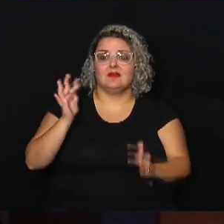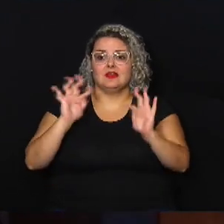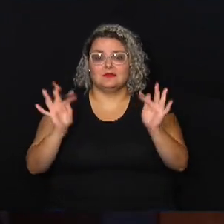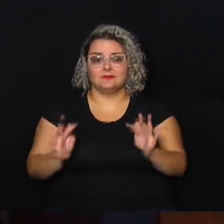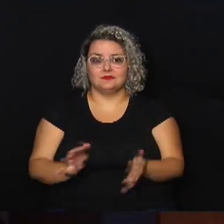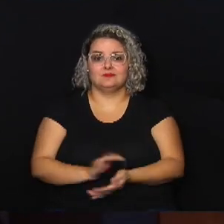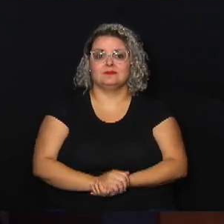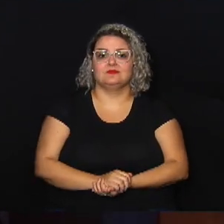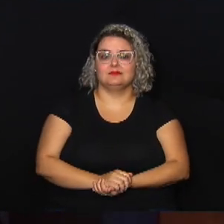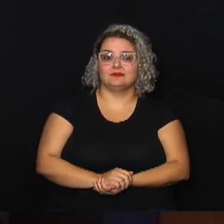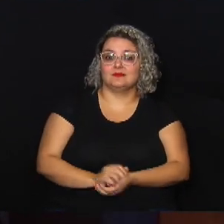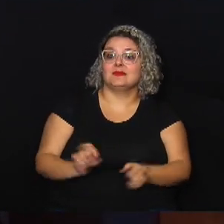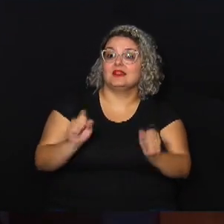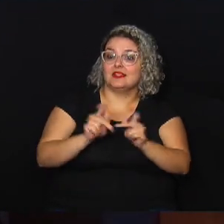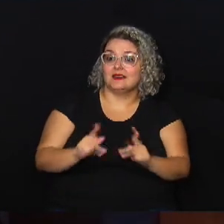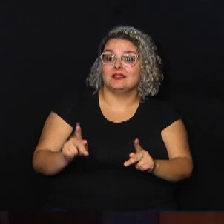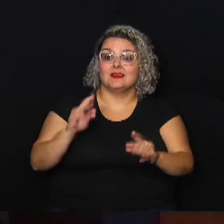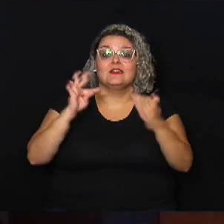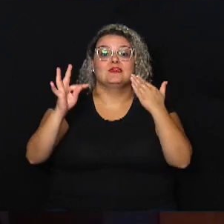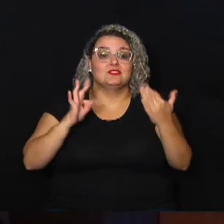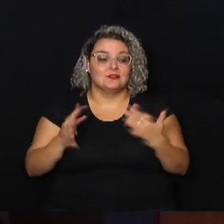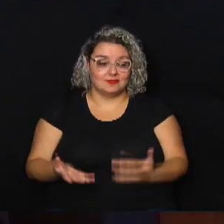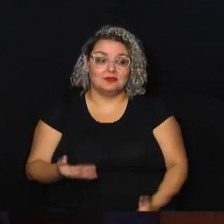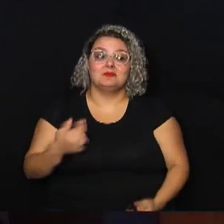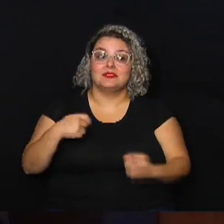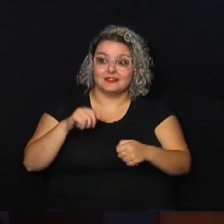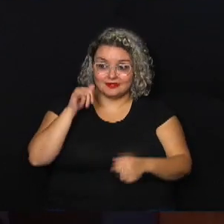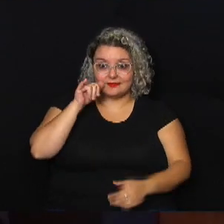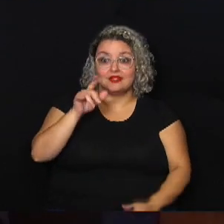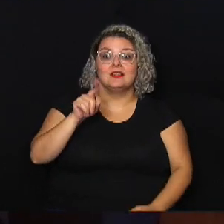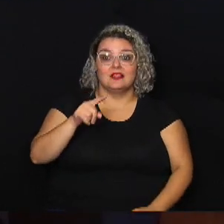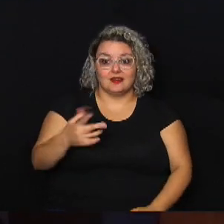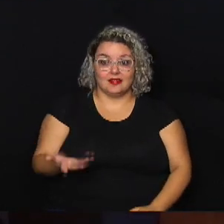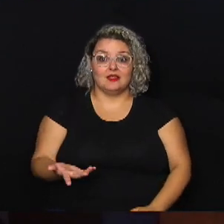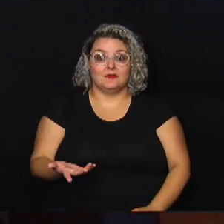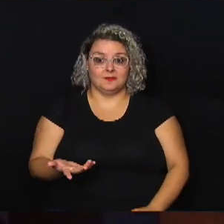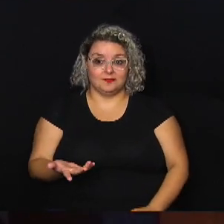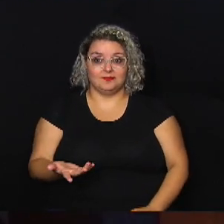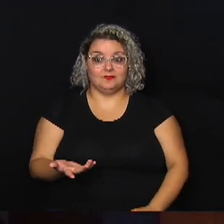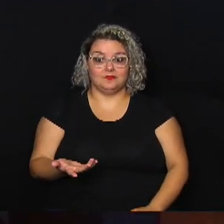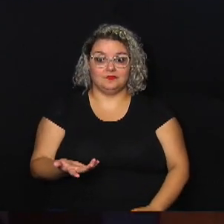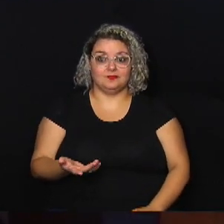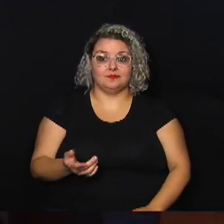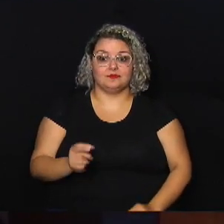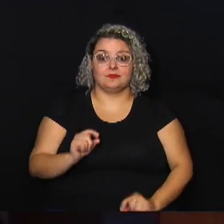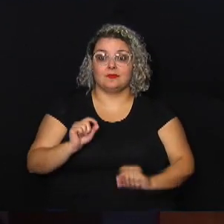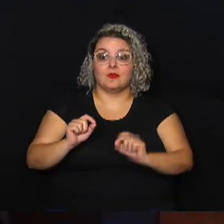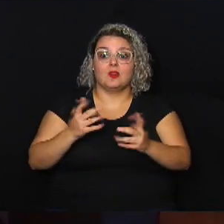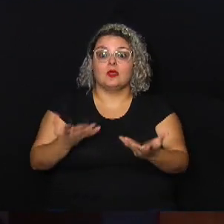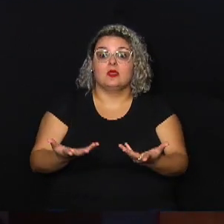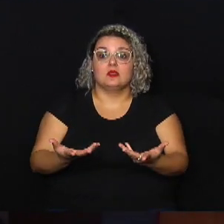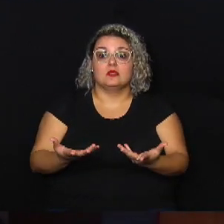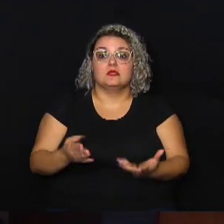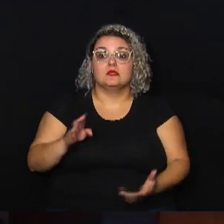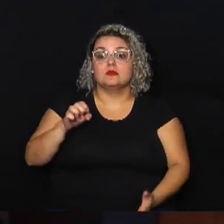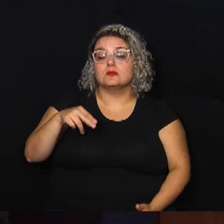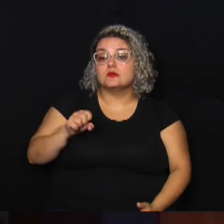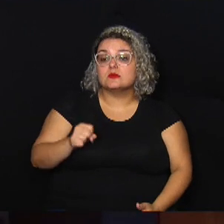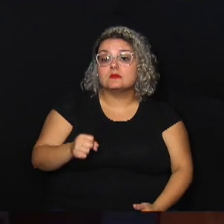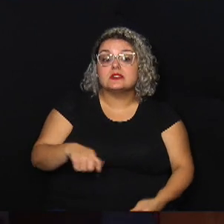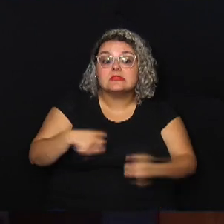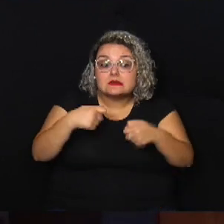Desde a infância, desde a infância a pessoa habituar a isso. O que são os bens essenciais? O